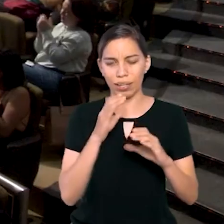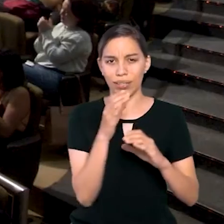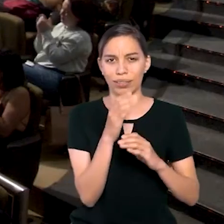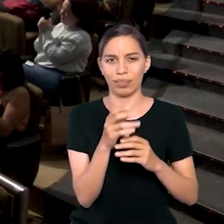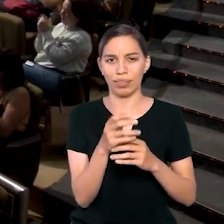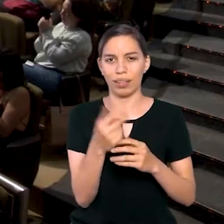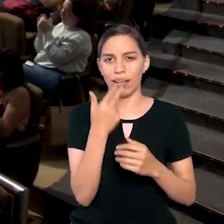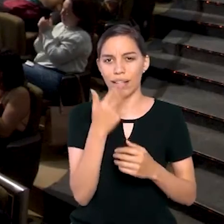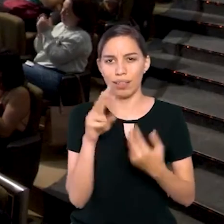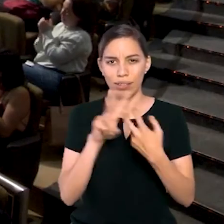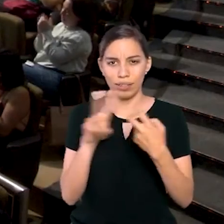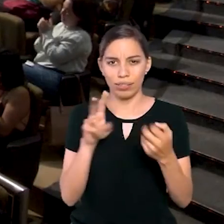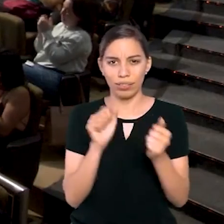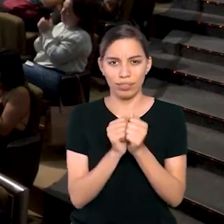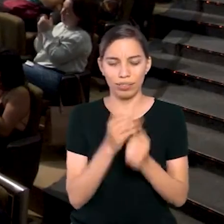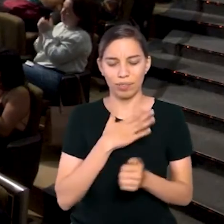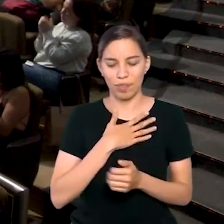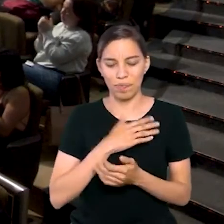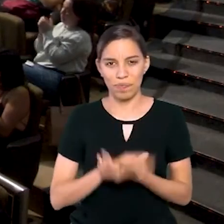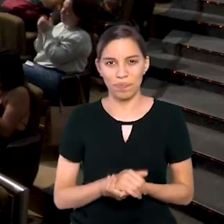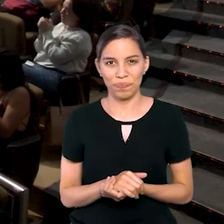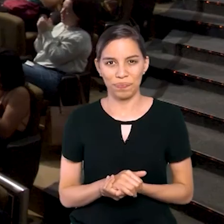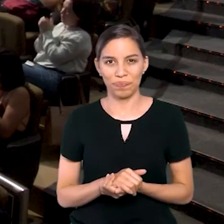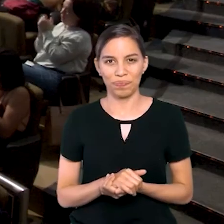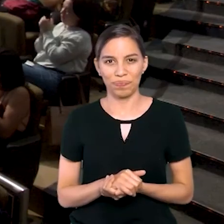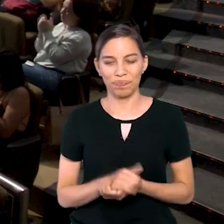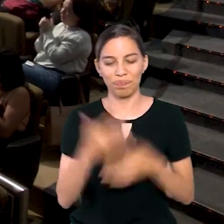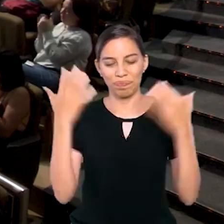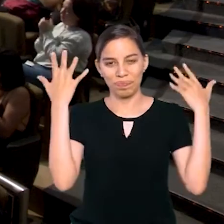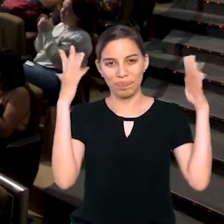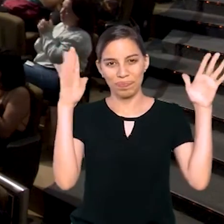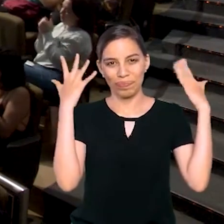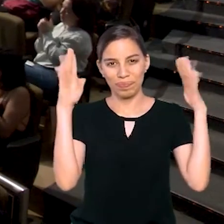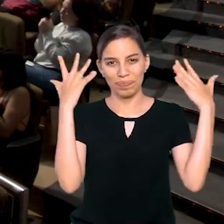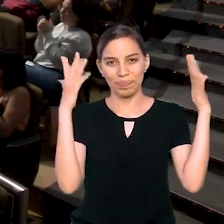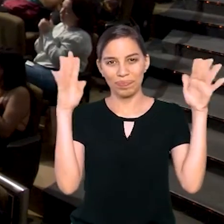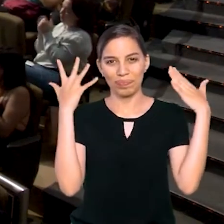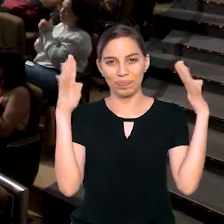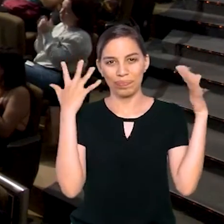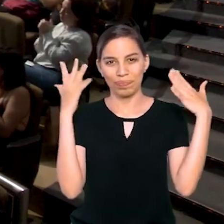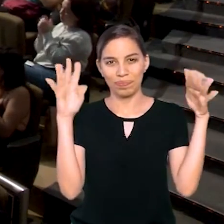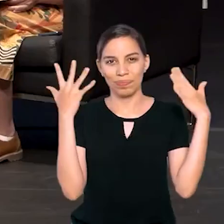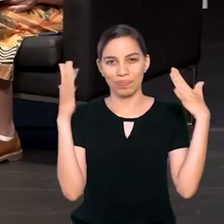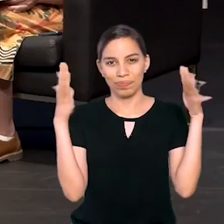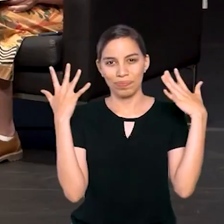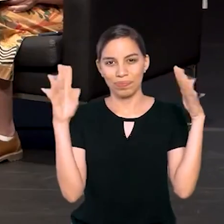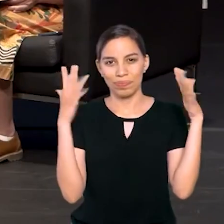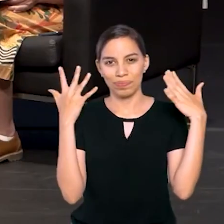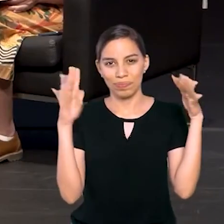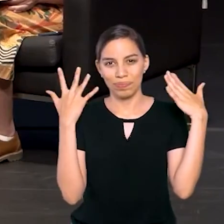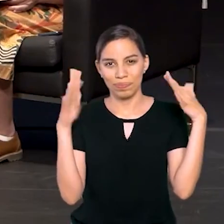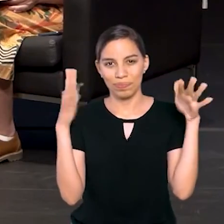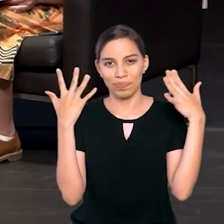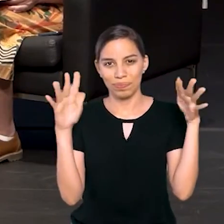O público todo dispara em palmas após a canção proposta por Geni.